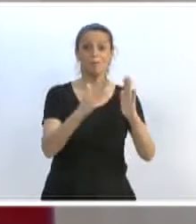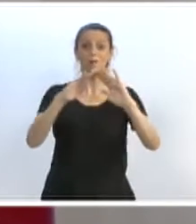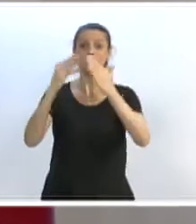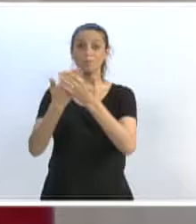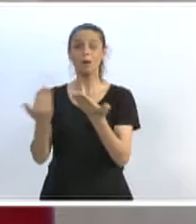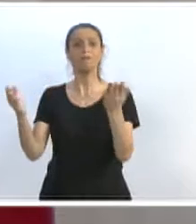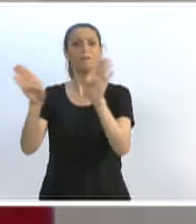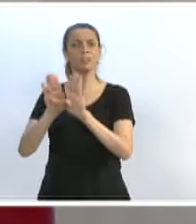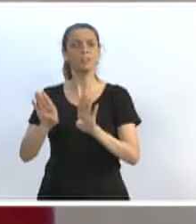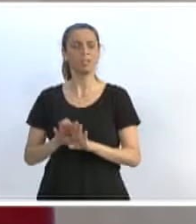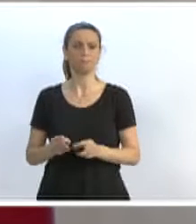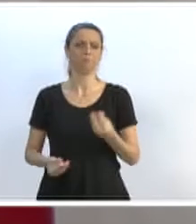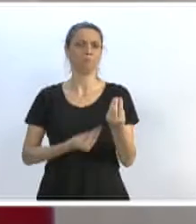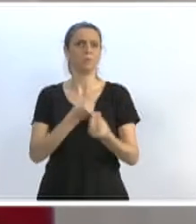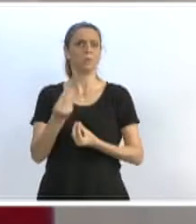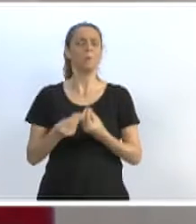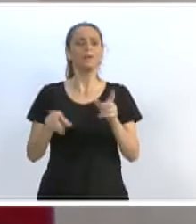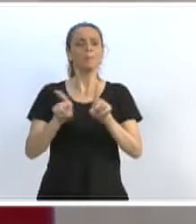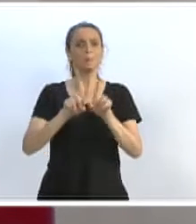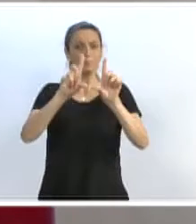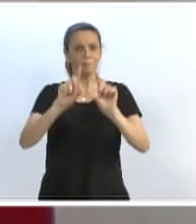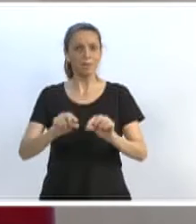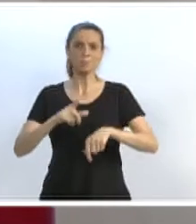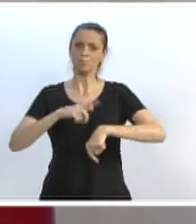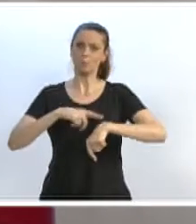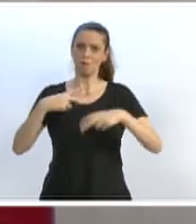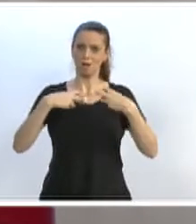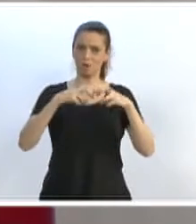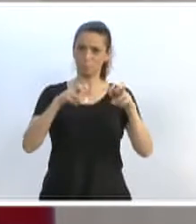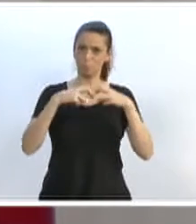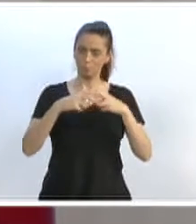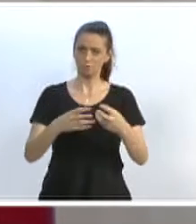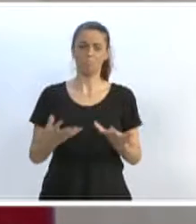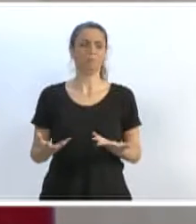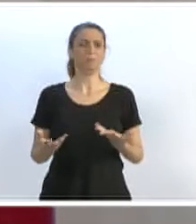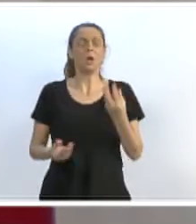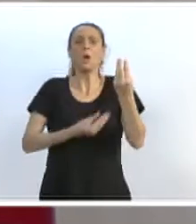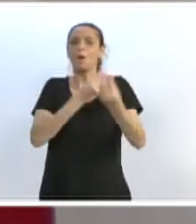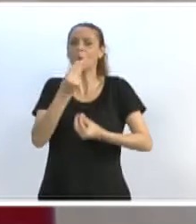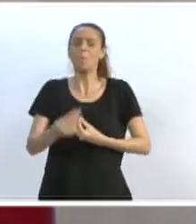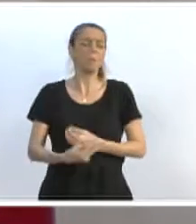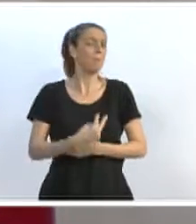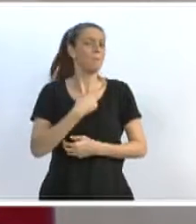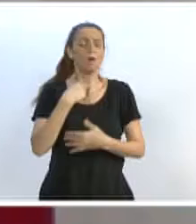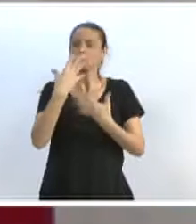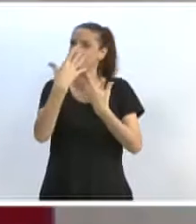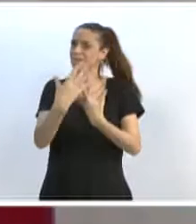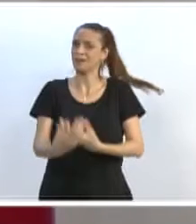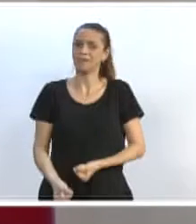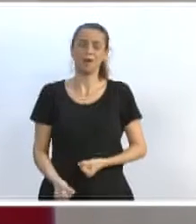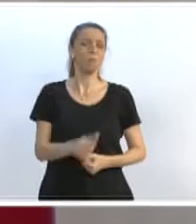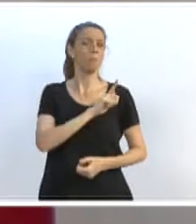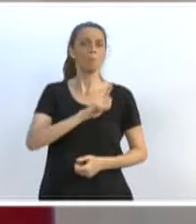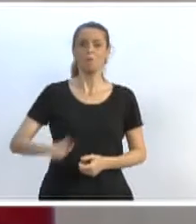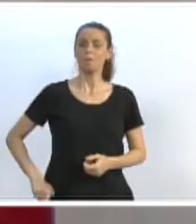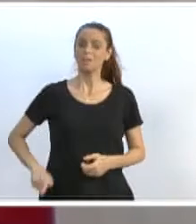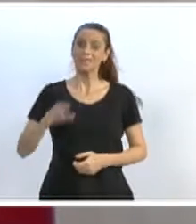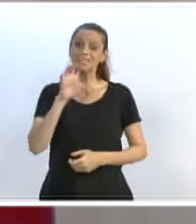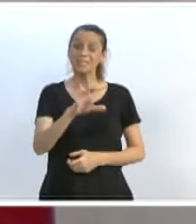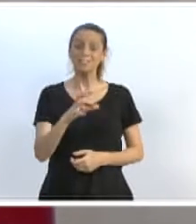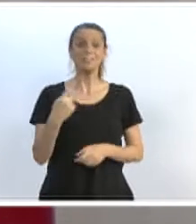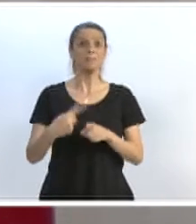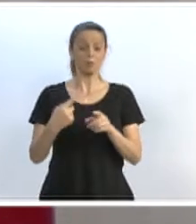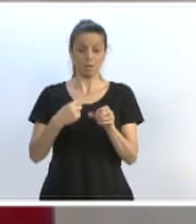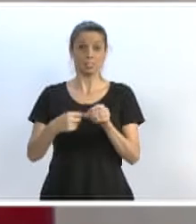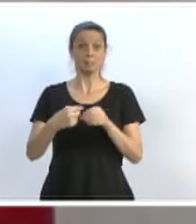ônibus. Isso é inadmissível, isso é um desgoverno, isso é inadmissível na cidade de Blumenau. Uma cidade que